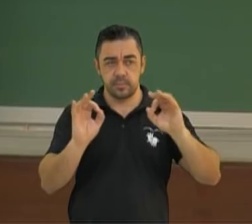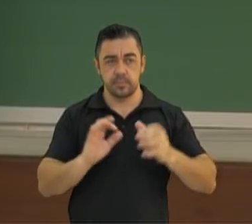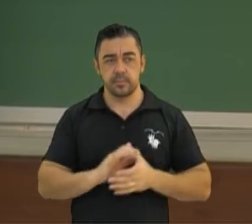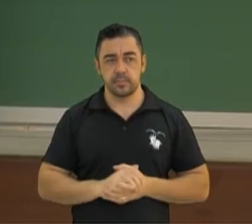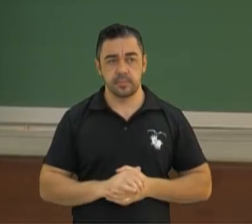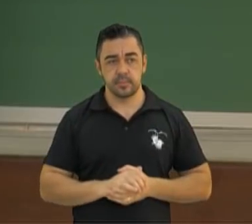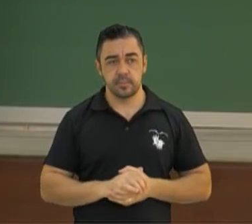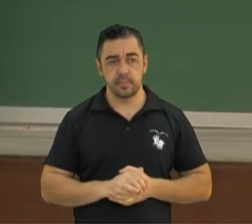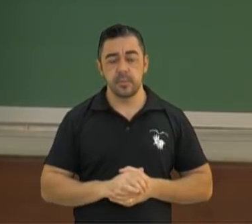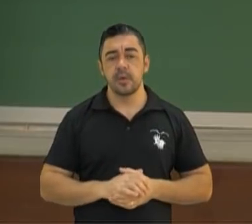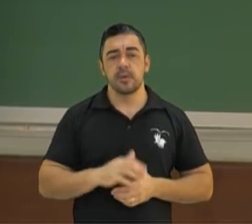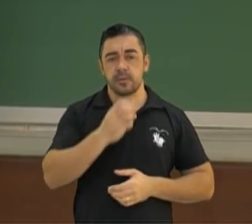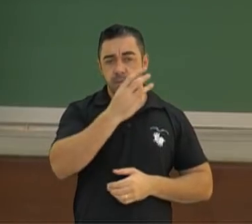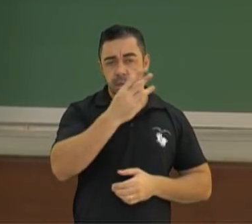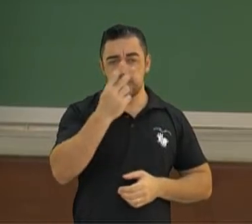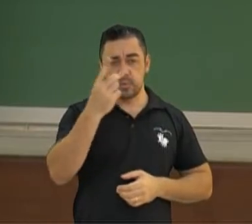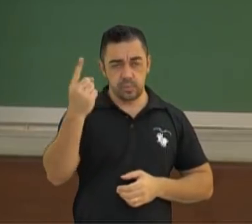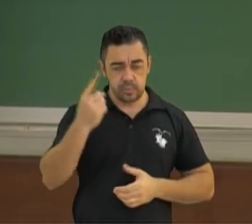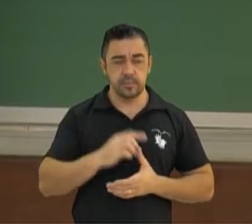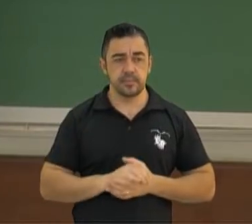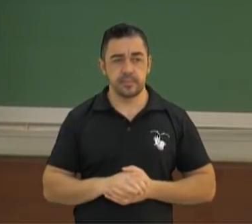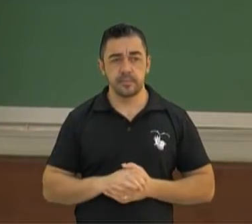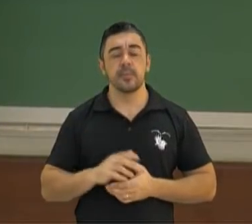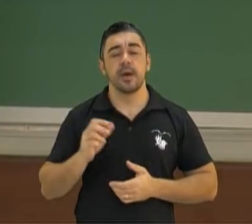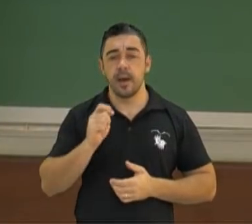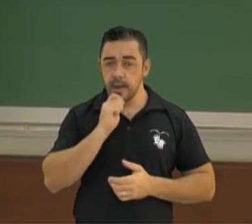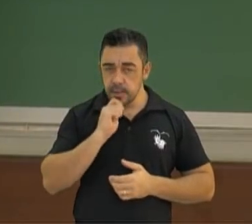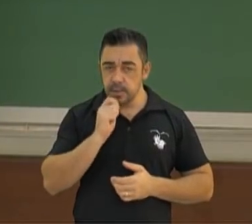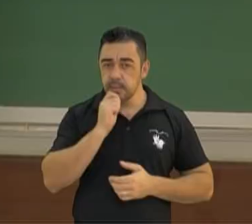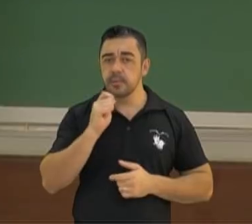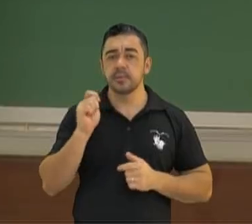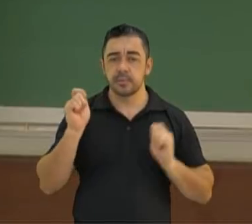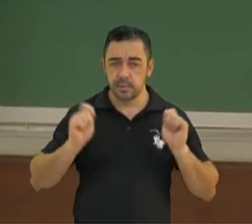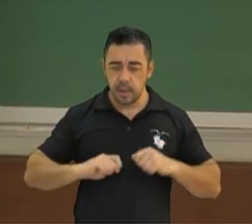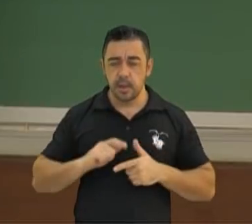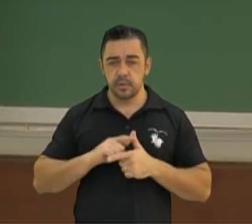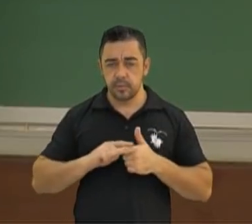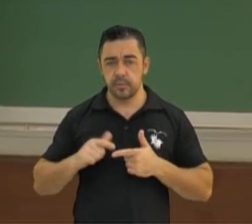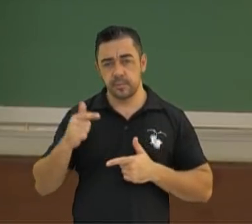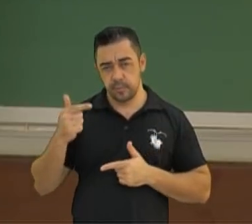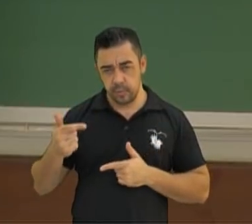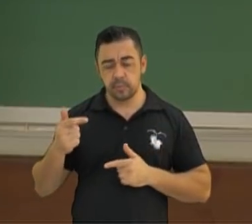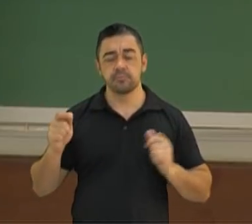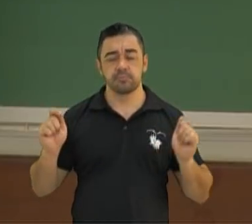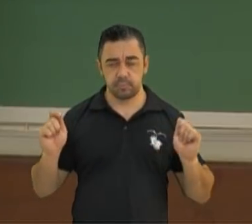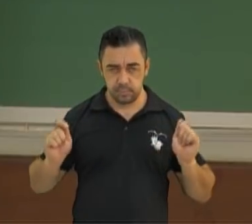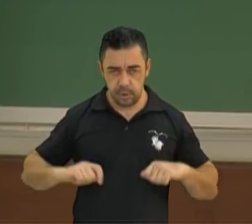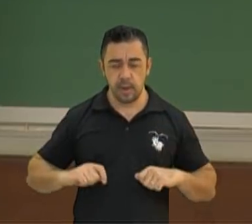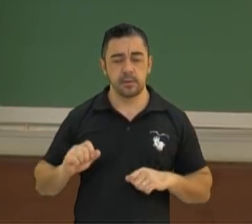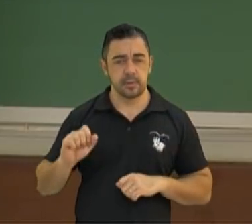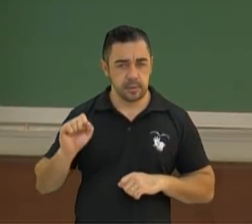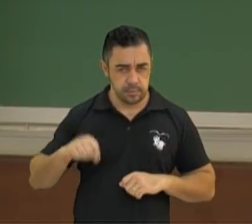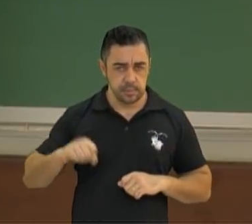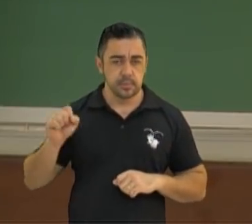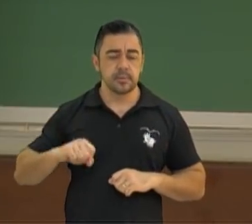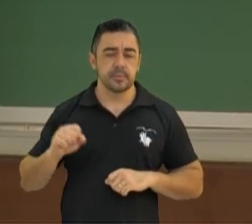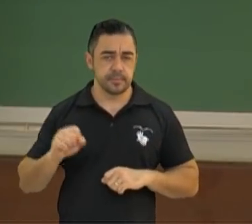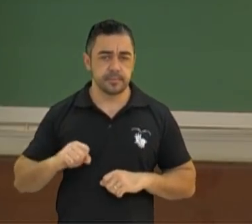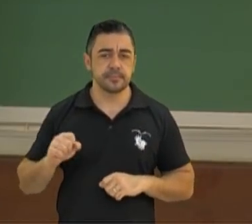Então, sobrou 3, 2 e 1. Ainda tem número que é divisível por 2?